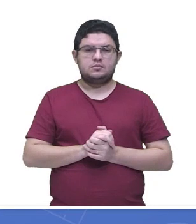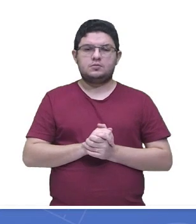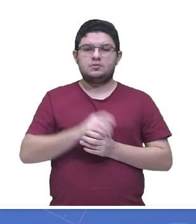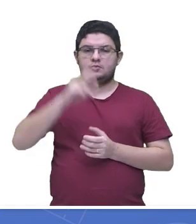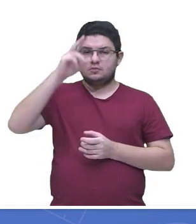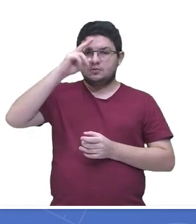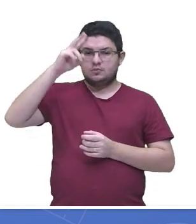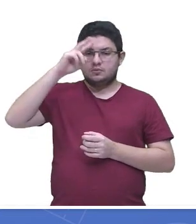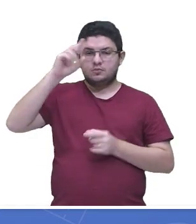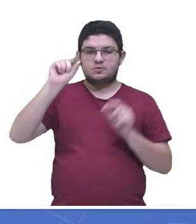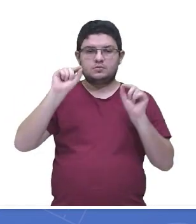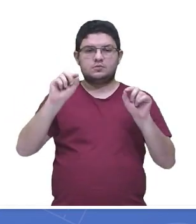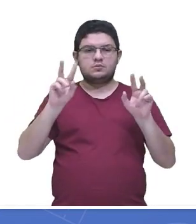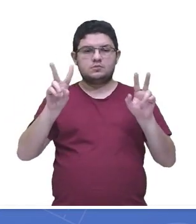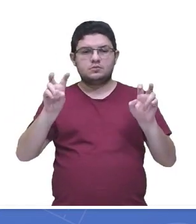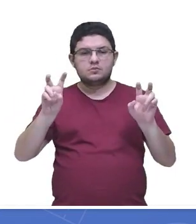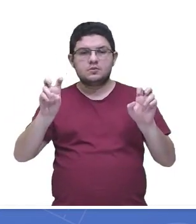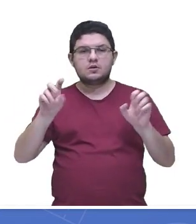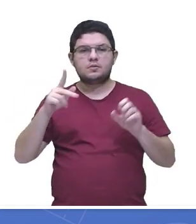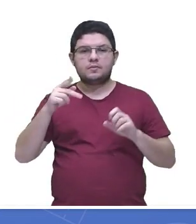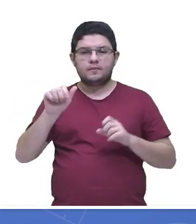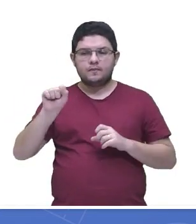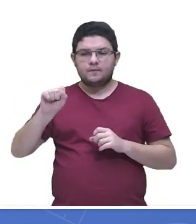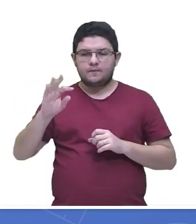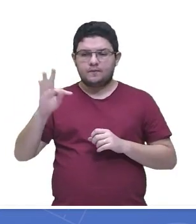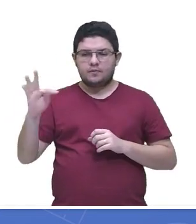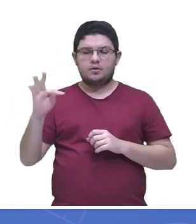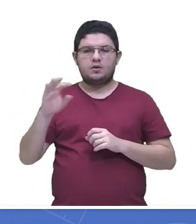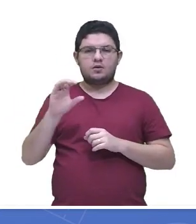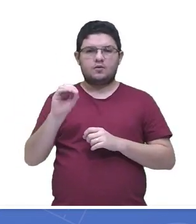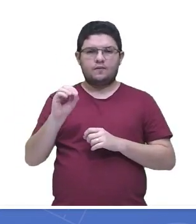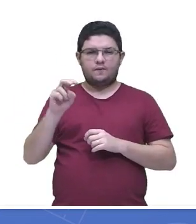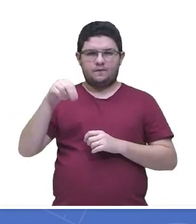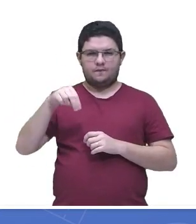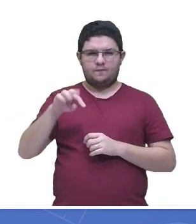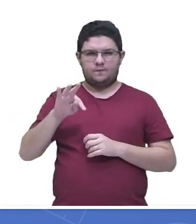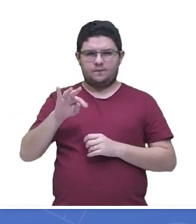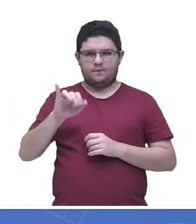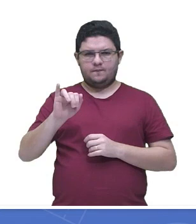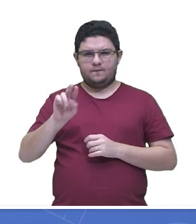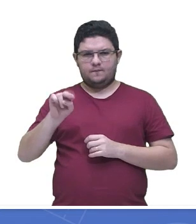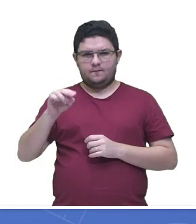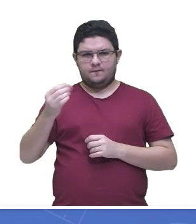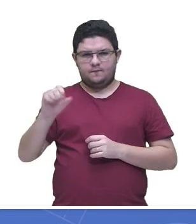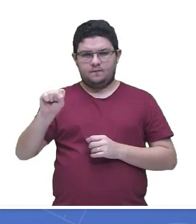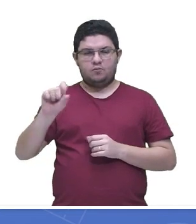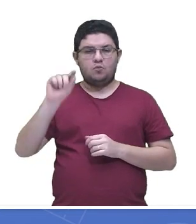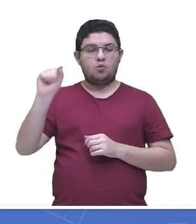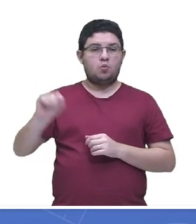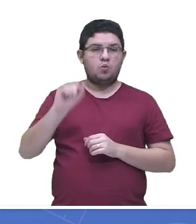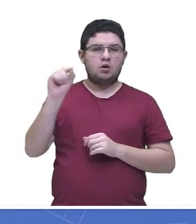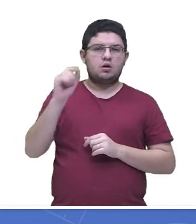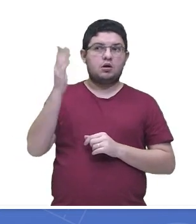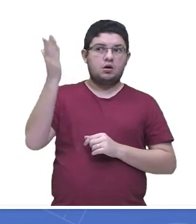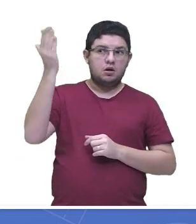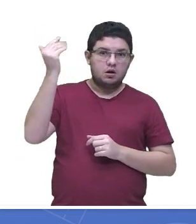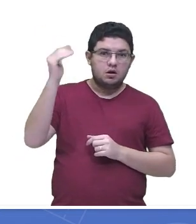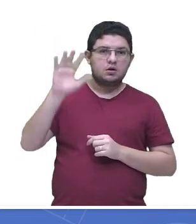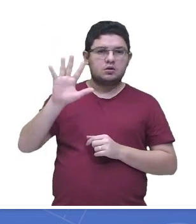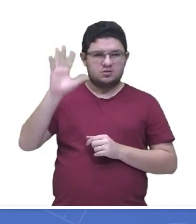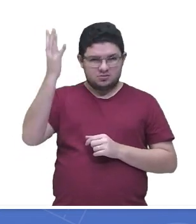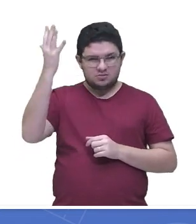past continuous é essa de você relatar algo que estava acontecendo no passado.